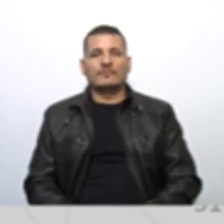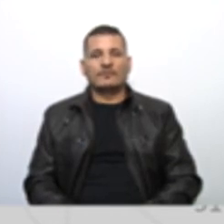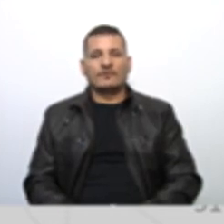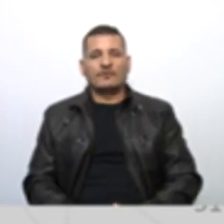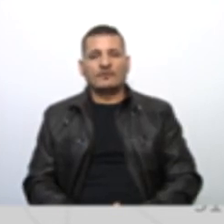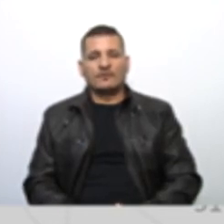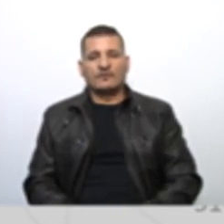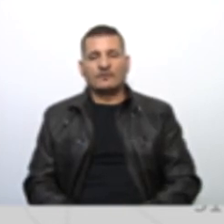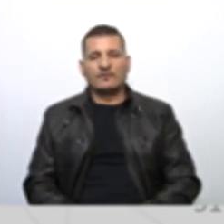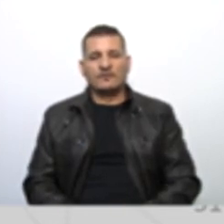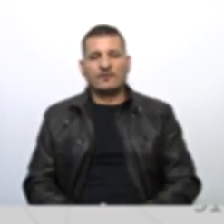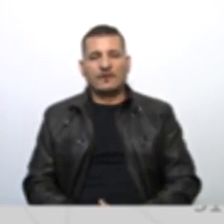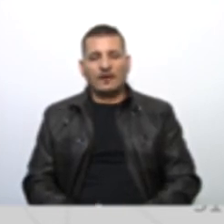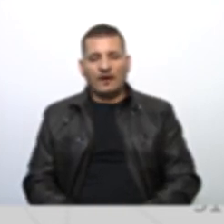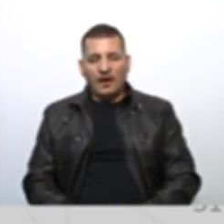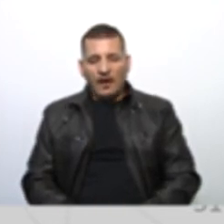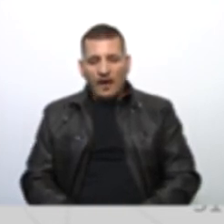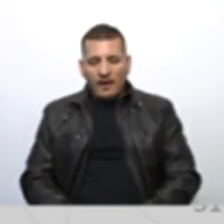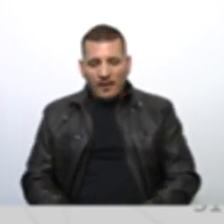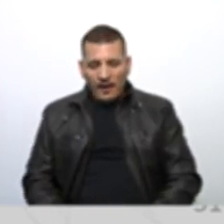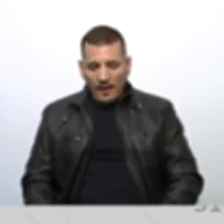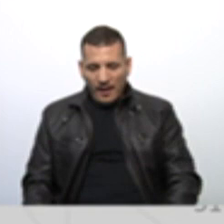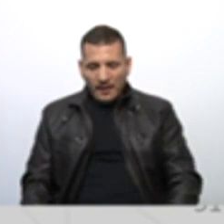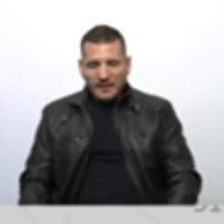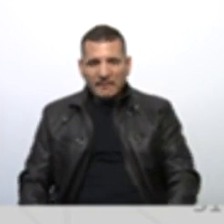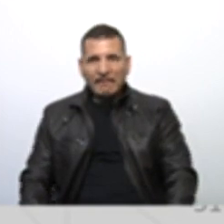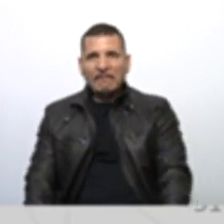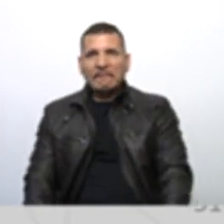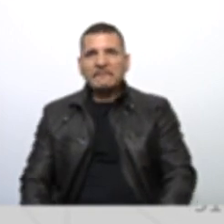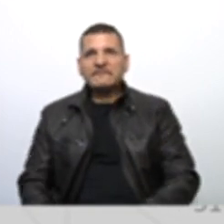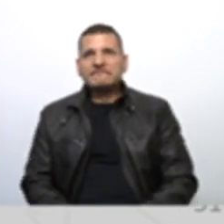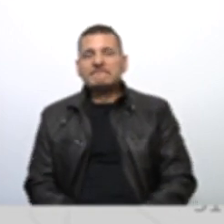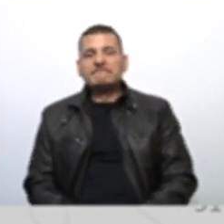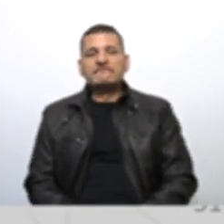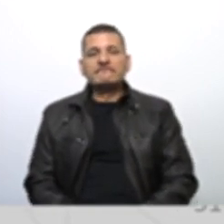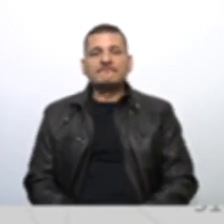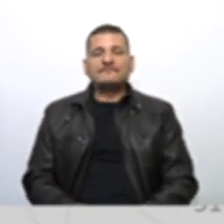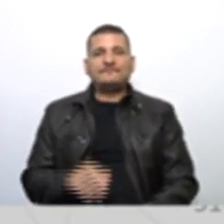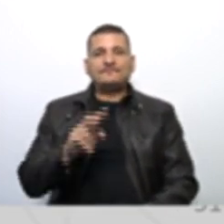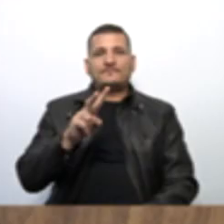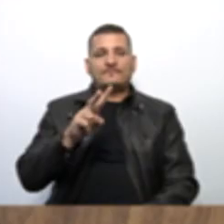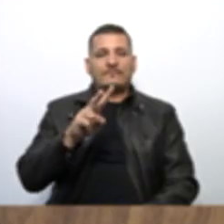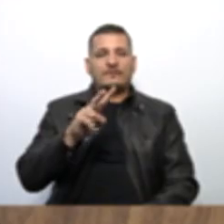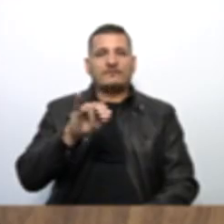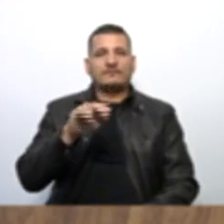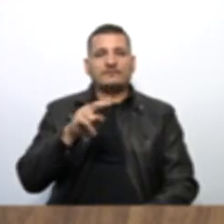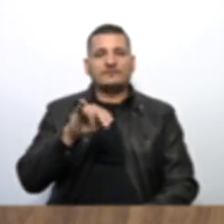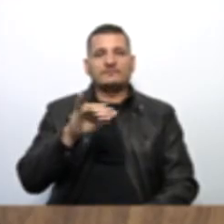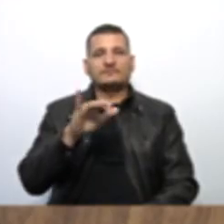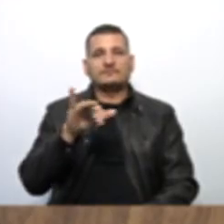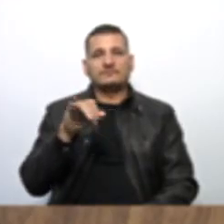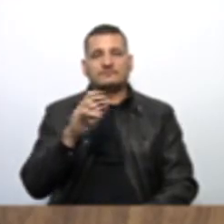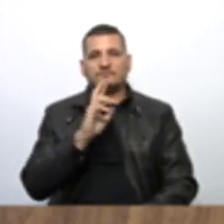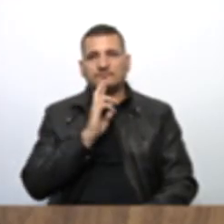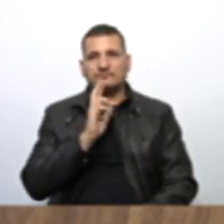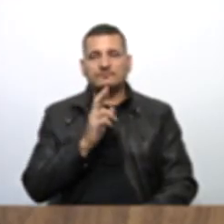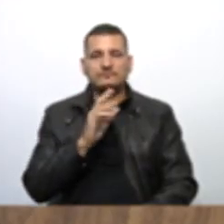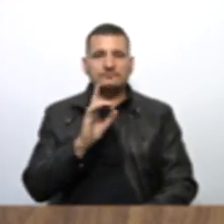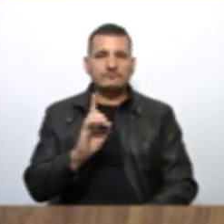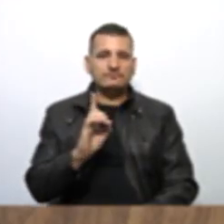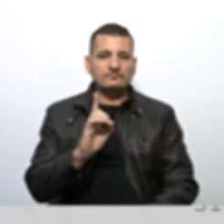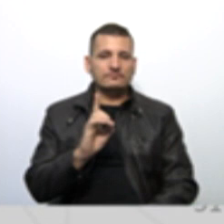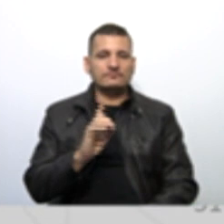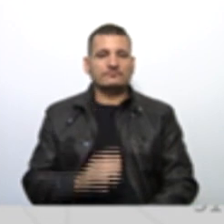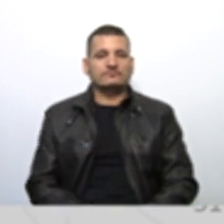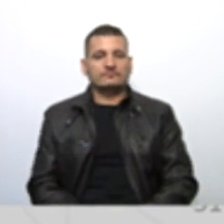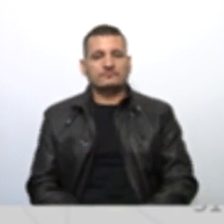entender. E o pessoal, tô gostando, professor, das respostas. Marcos Vinícius, ele disse que a 4 é a alternativa D. Deixa eu marcar aqui, vamos